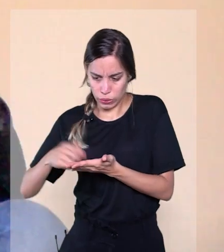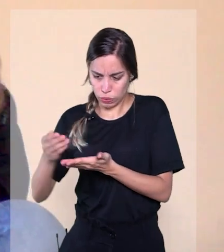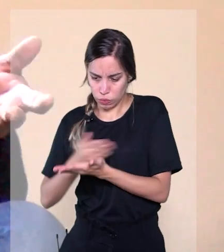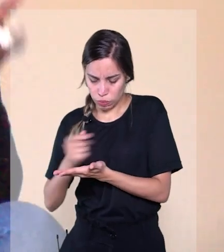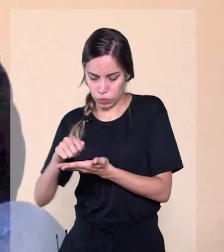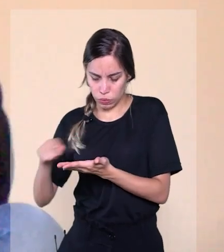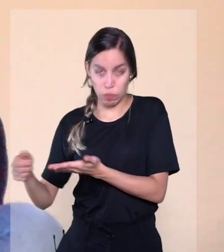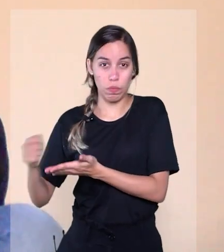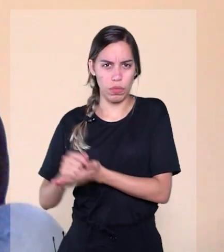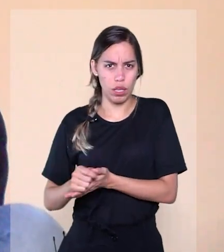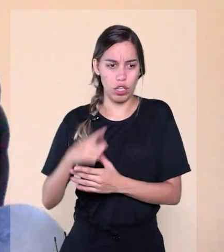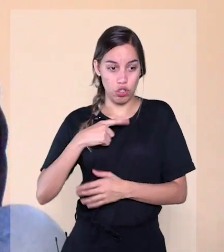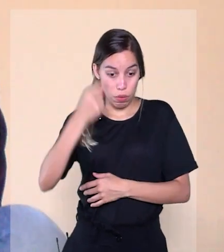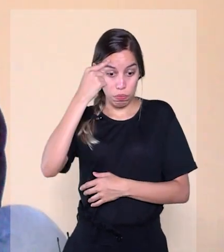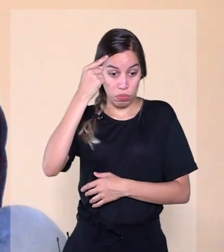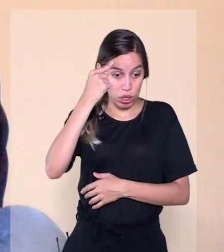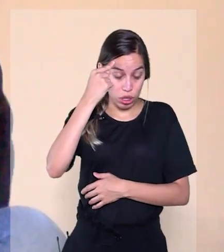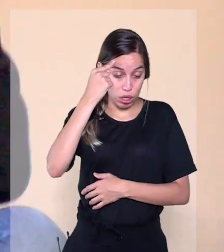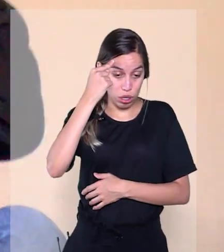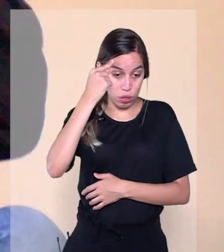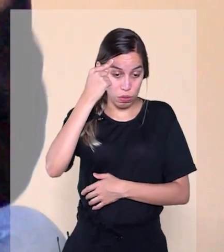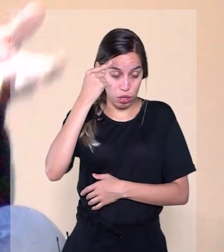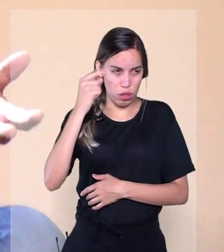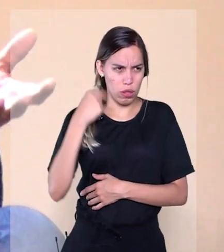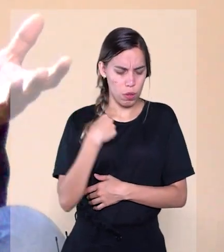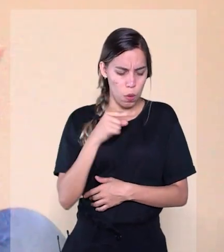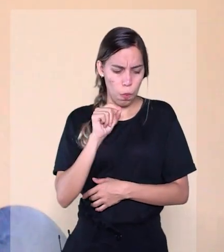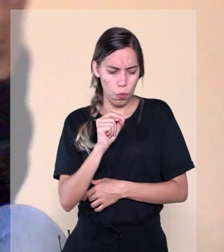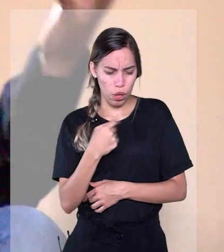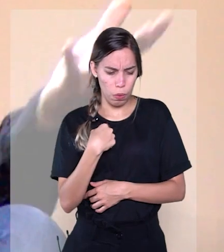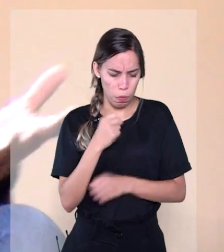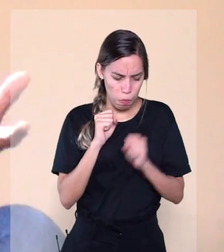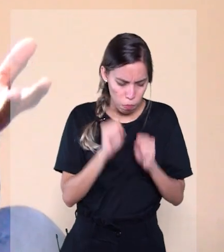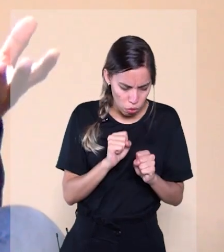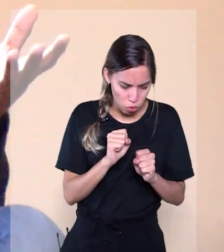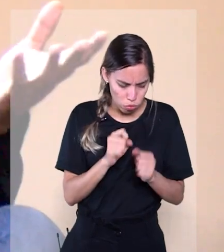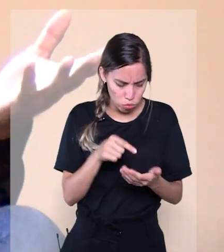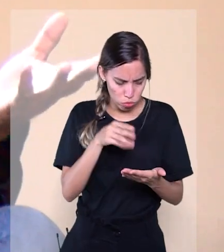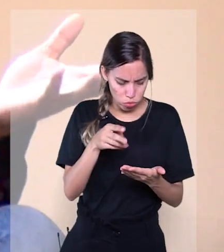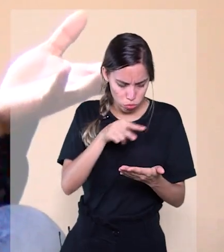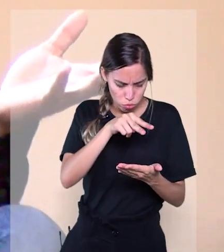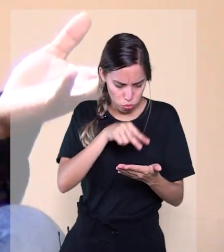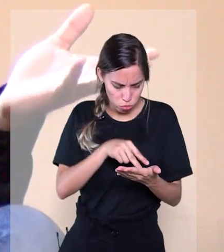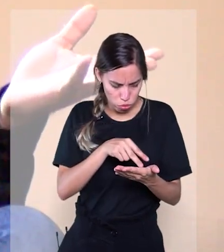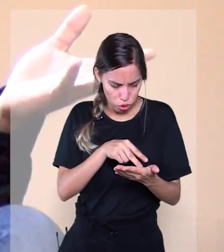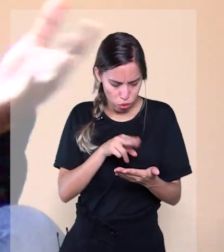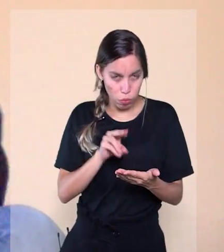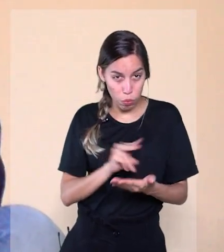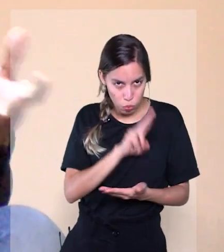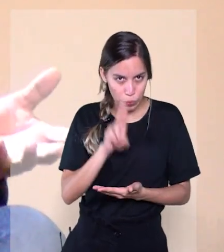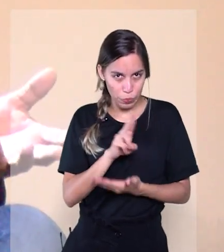todos anotados, com pensamentos de o que eu poderia retratar ali, porque não se tratava de um livro